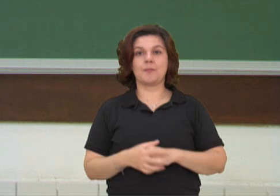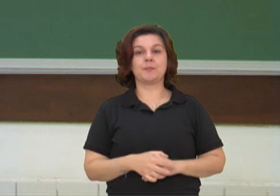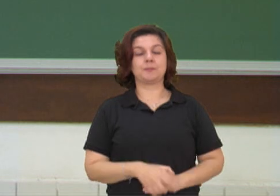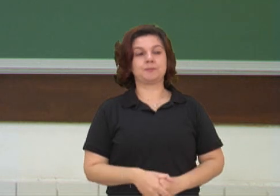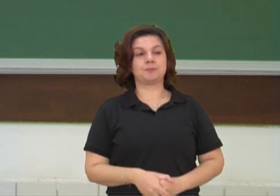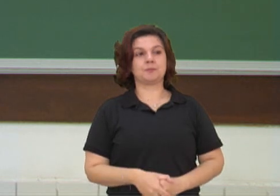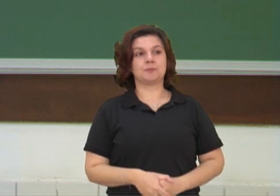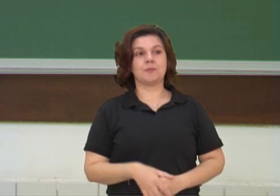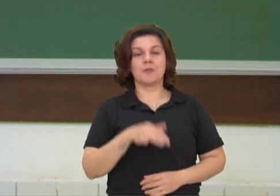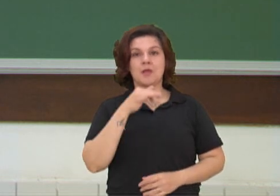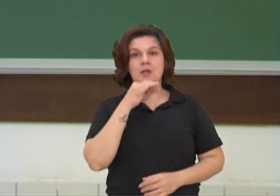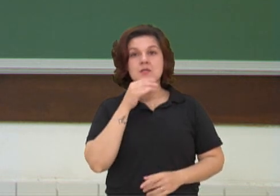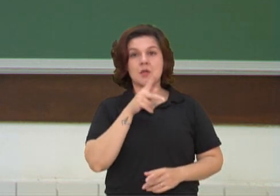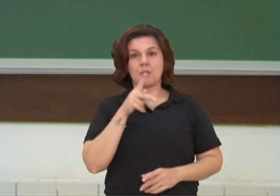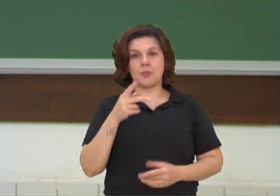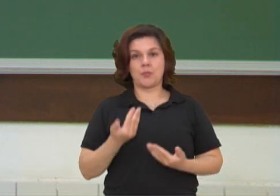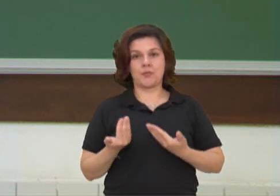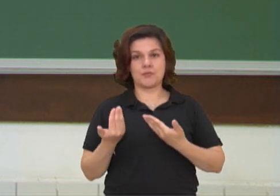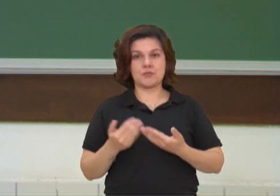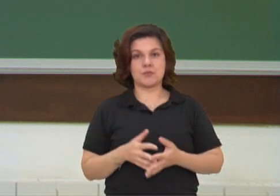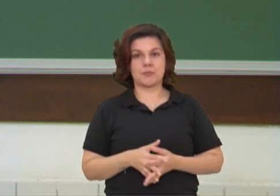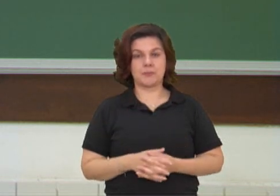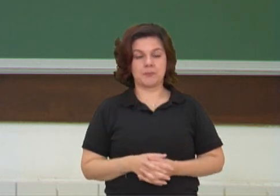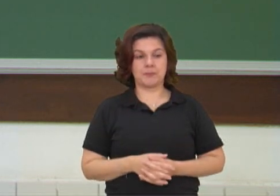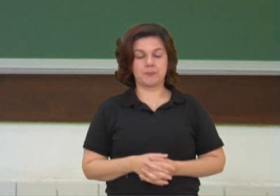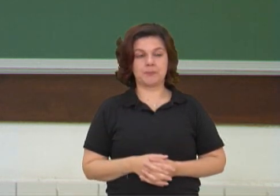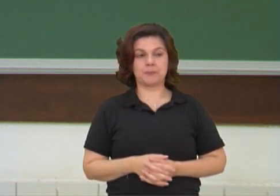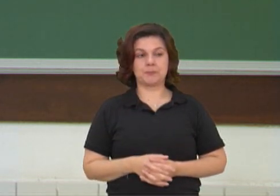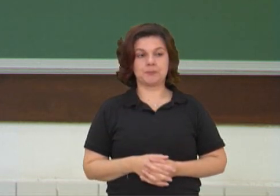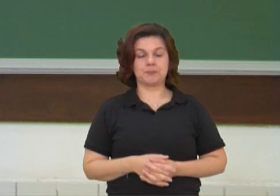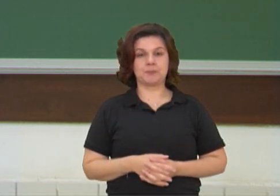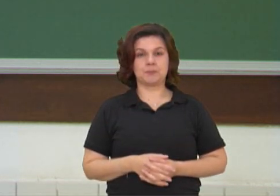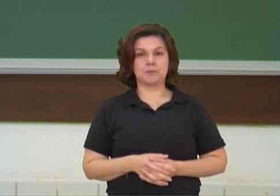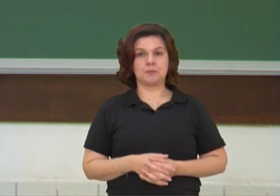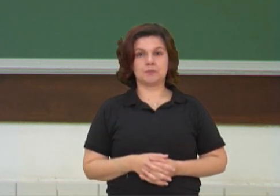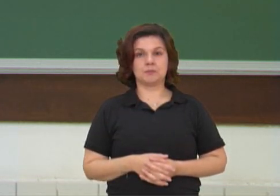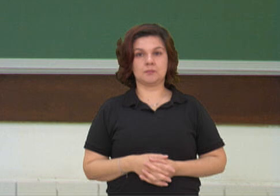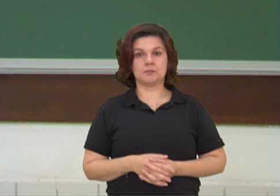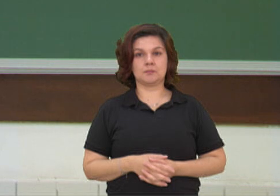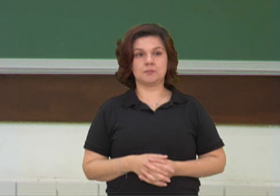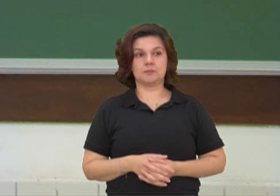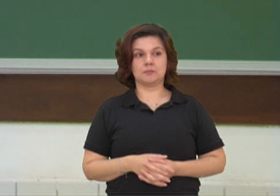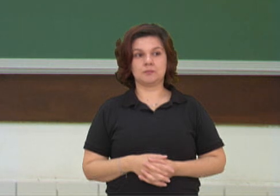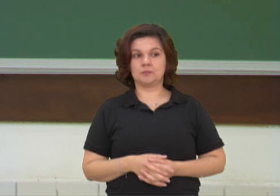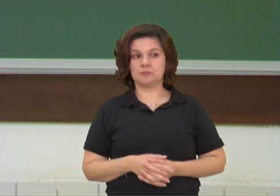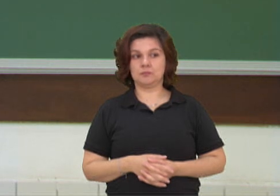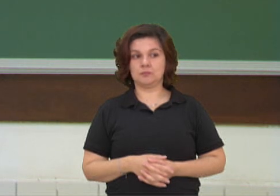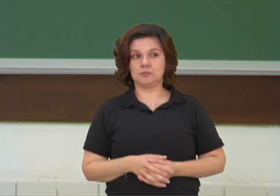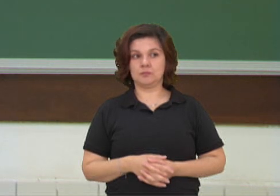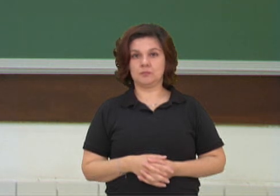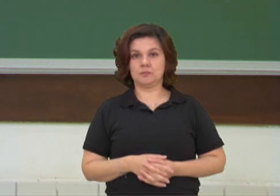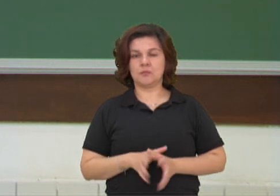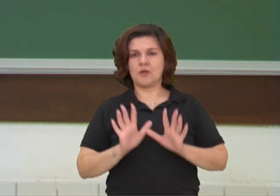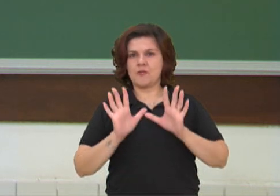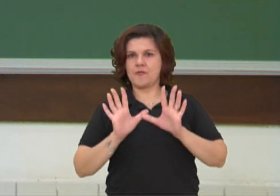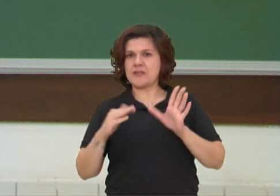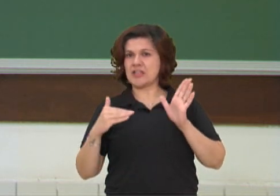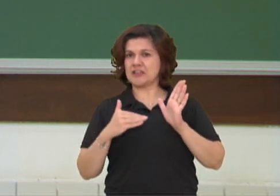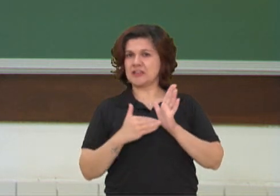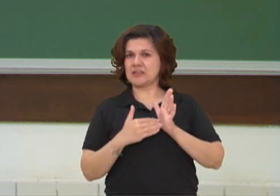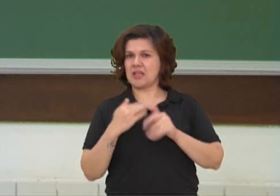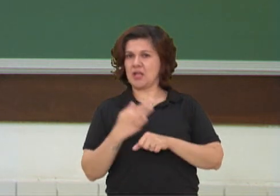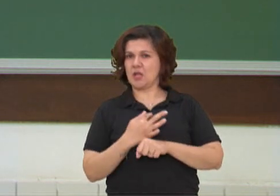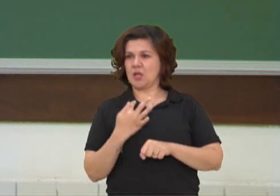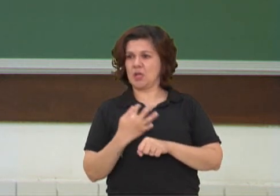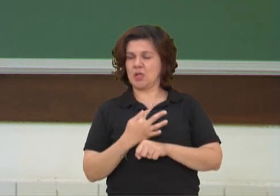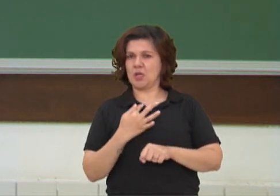uma certa facilidade ali no seu quadril. Então, você vai descer ali um pouquinho o quadril. Veja aí qual que é o limite do seu corpo,